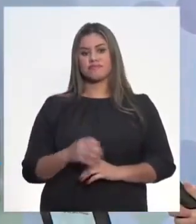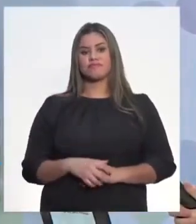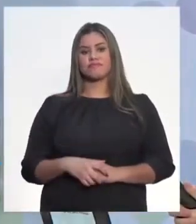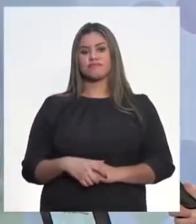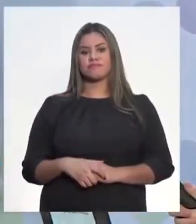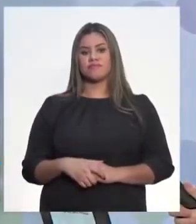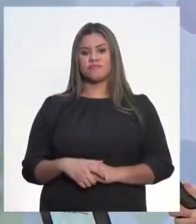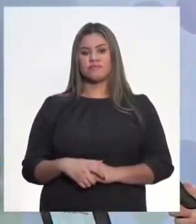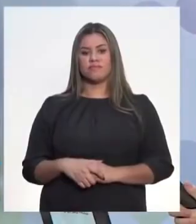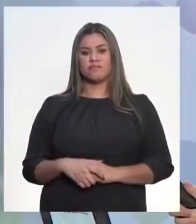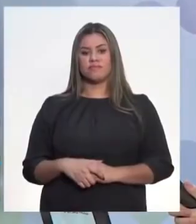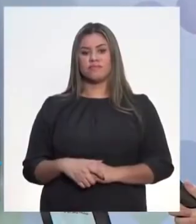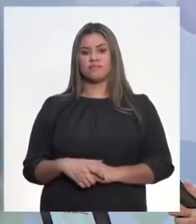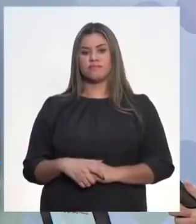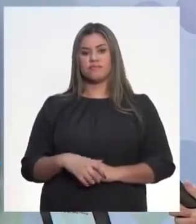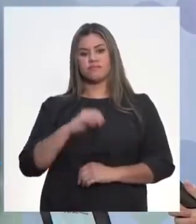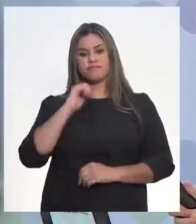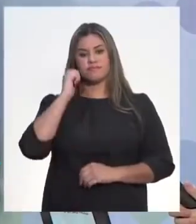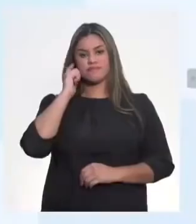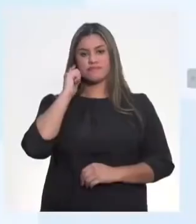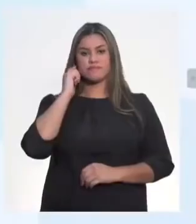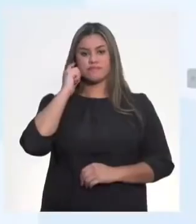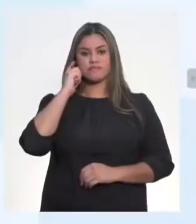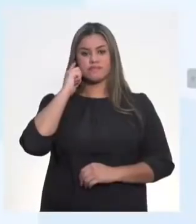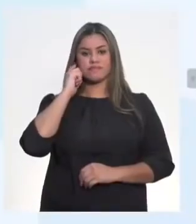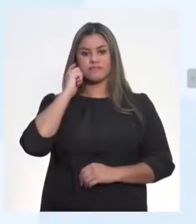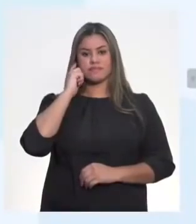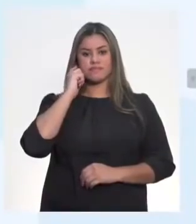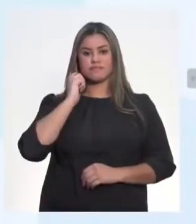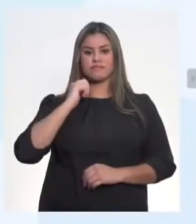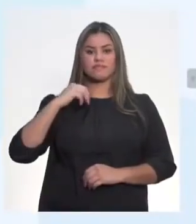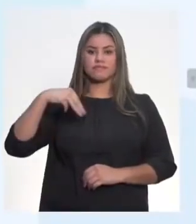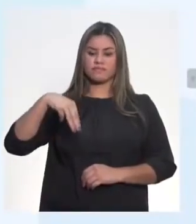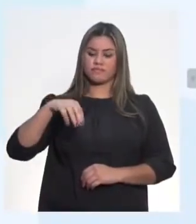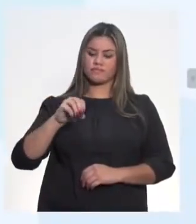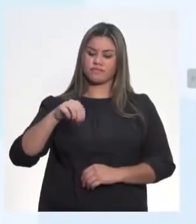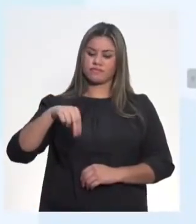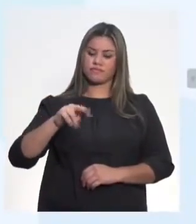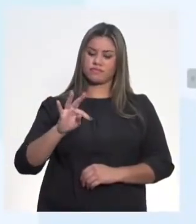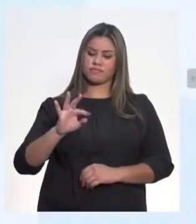novo. Montante, que é o M, igual